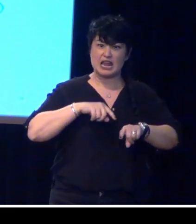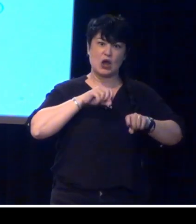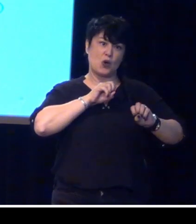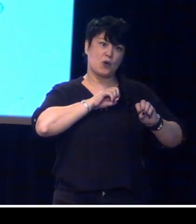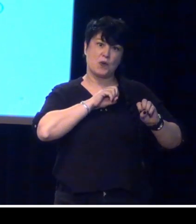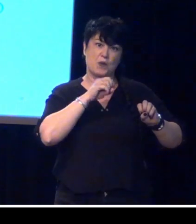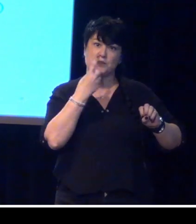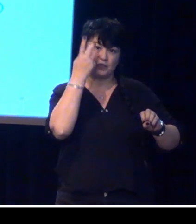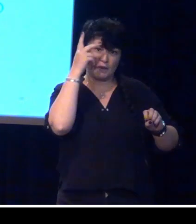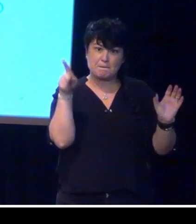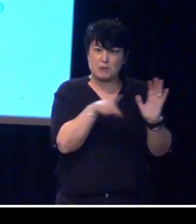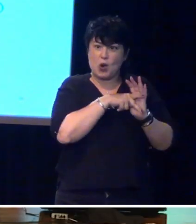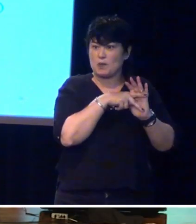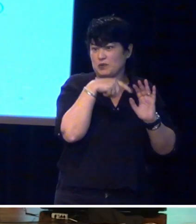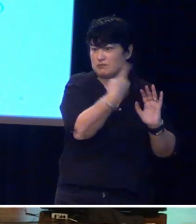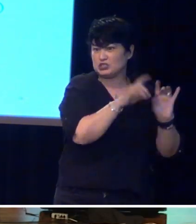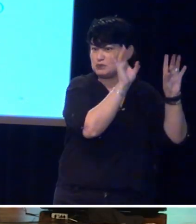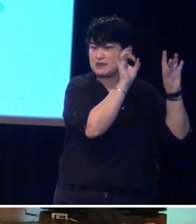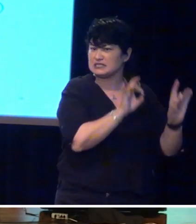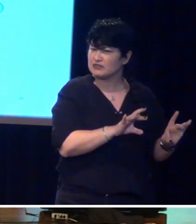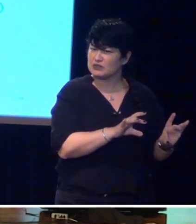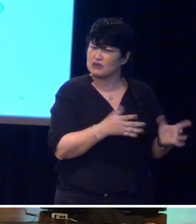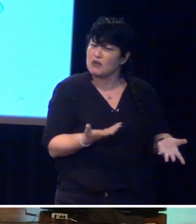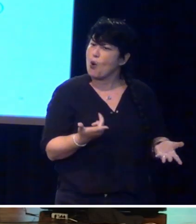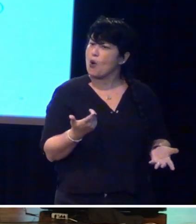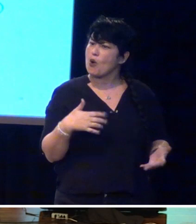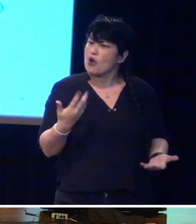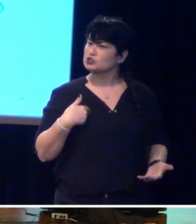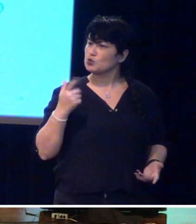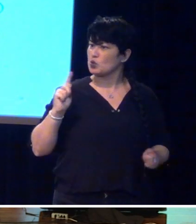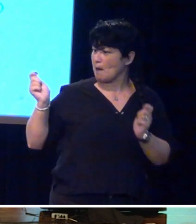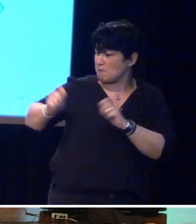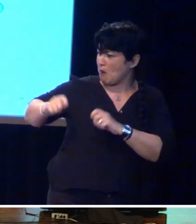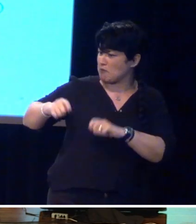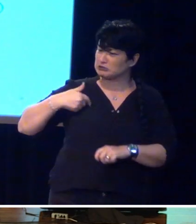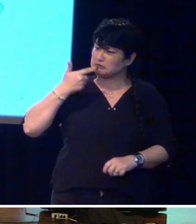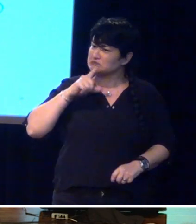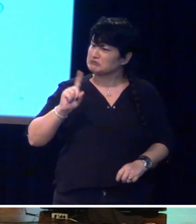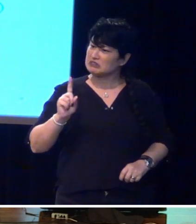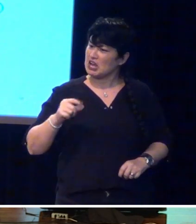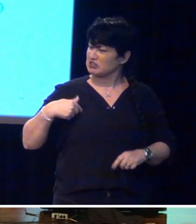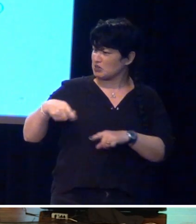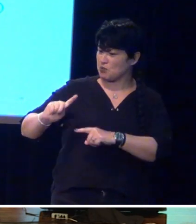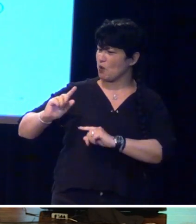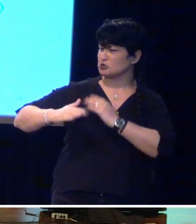educacional específico? E aí, como eu não tenho essa capacidade, como eu não posso